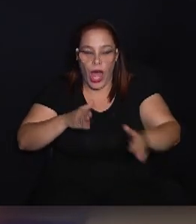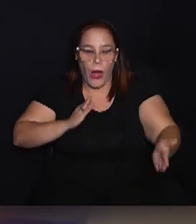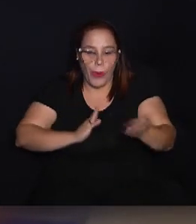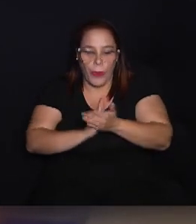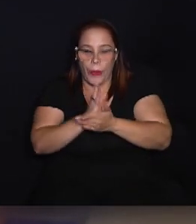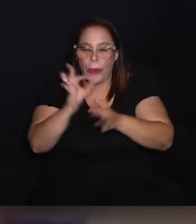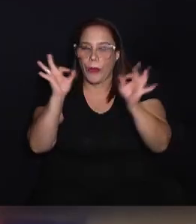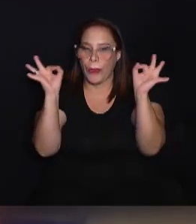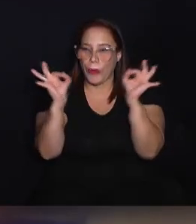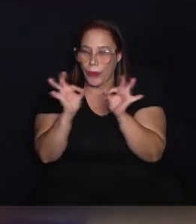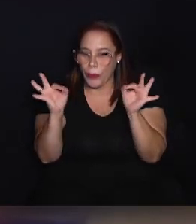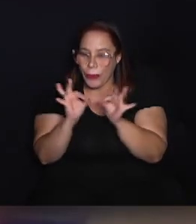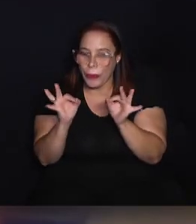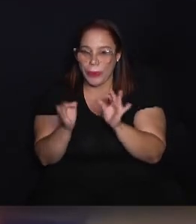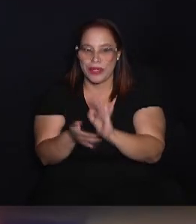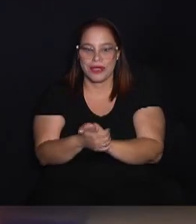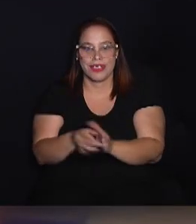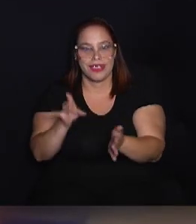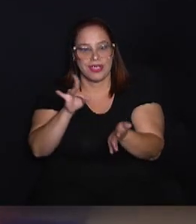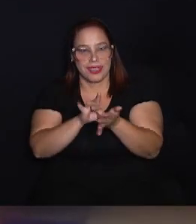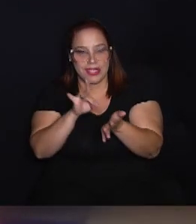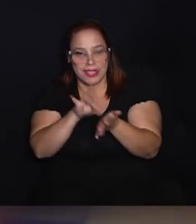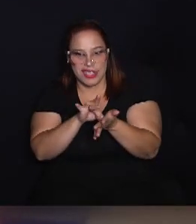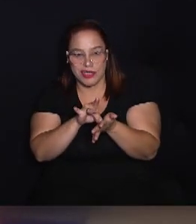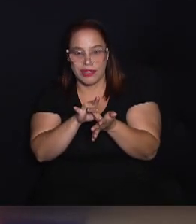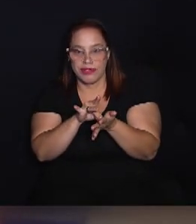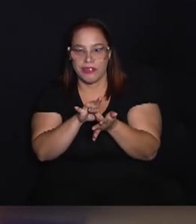que o acesso é fundamental.